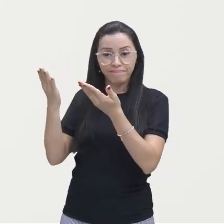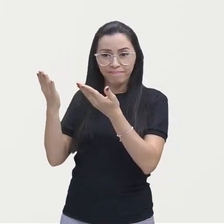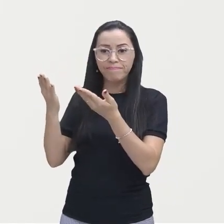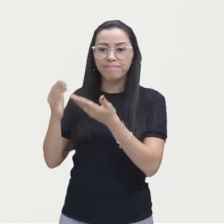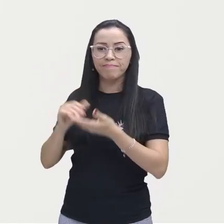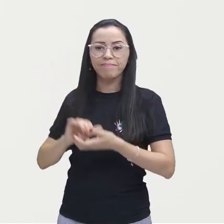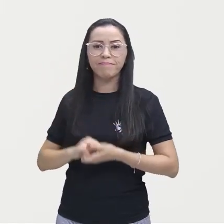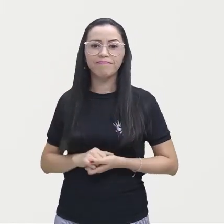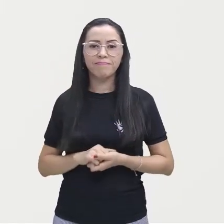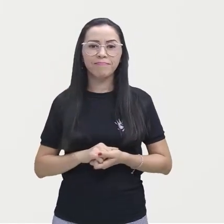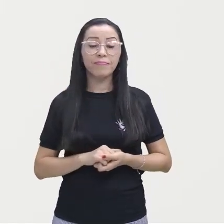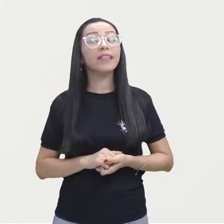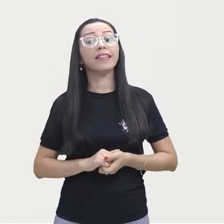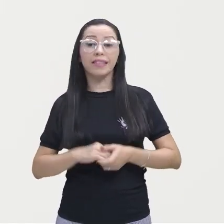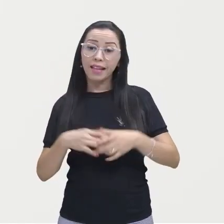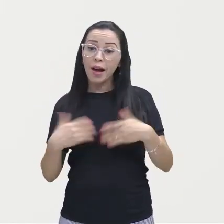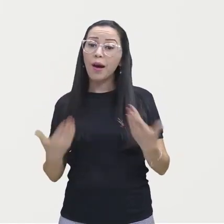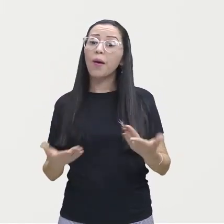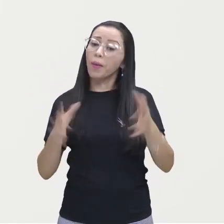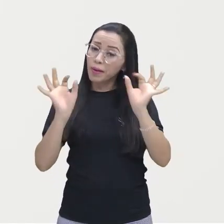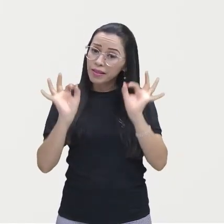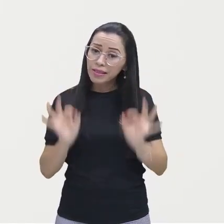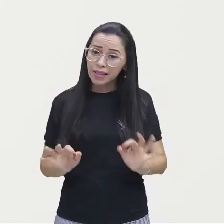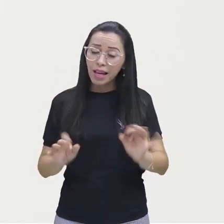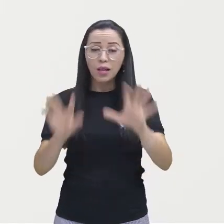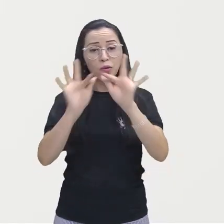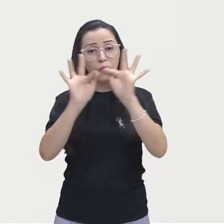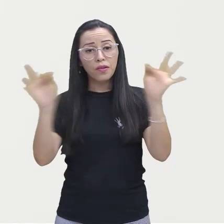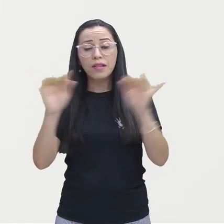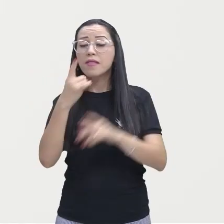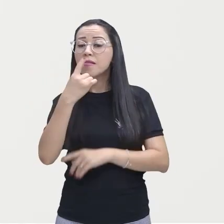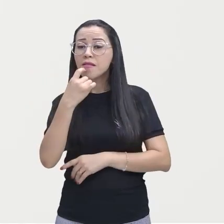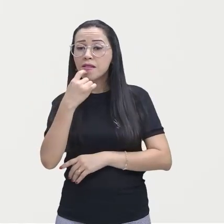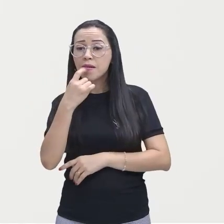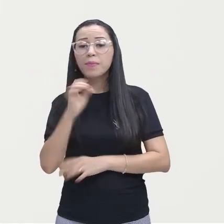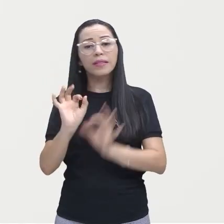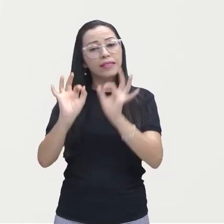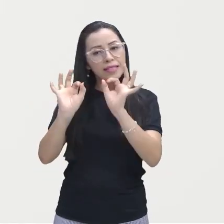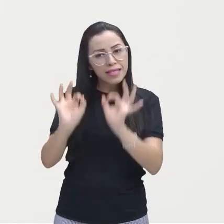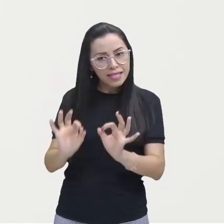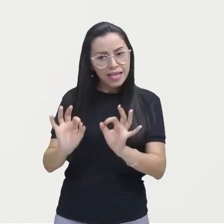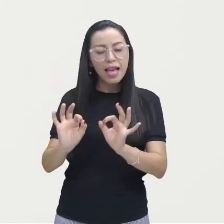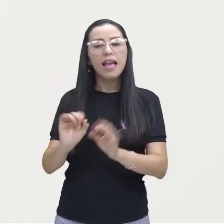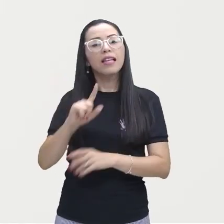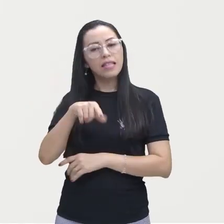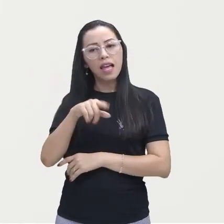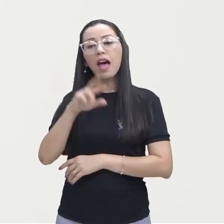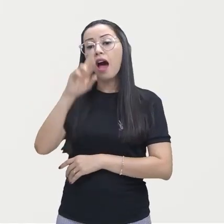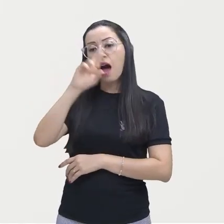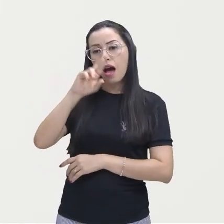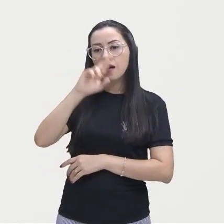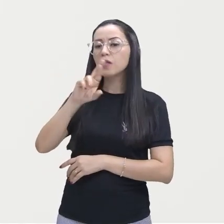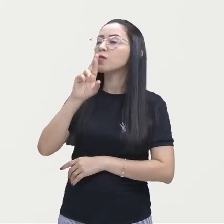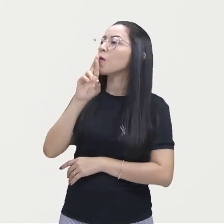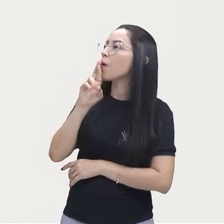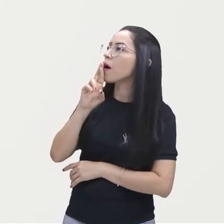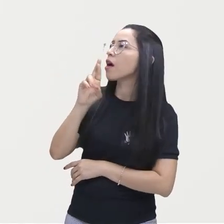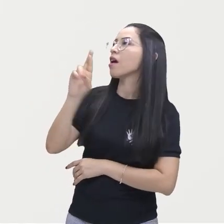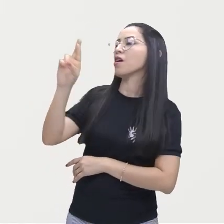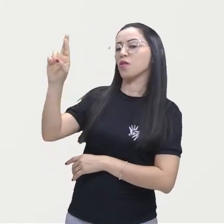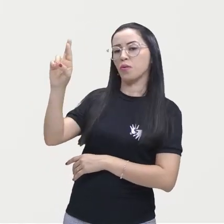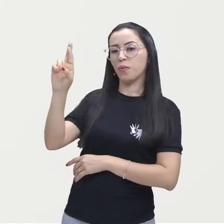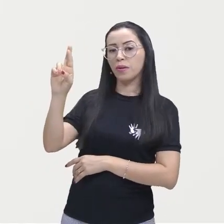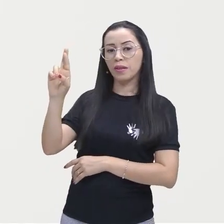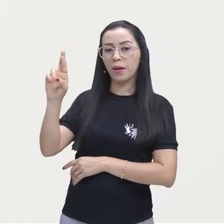Você está correto, foi isso mesmo que o ratinho fez. Ele conseguiu se livrar ou